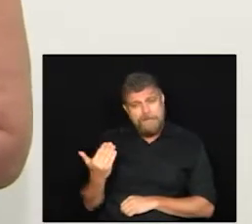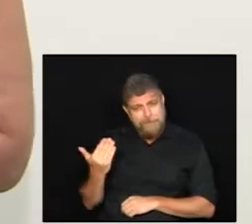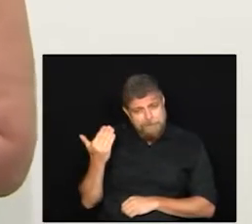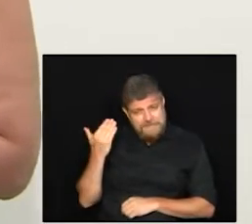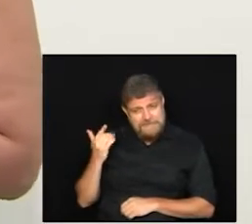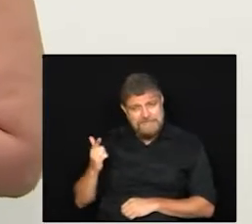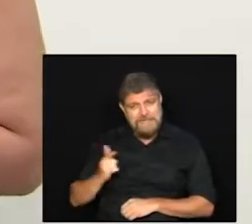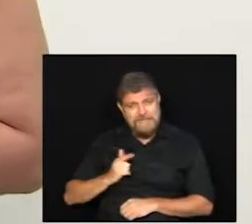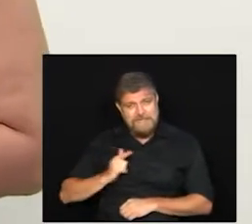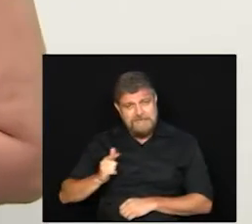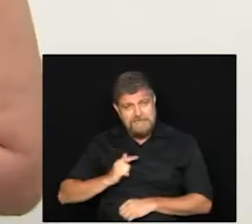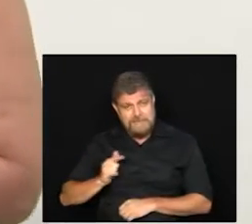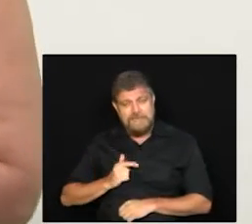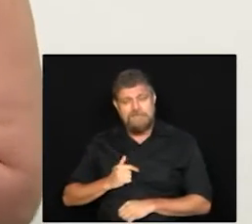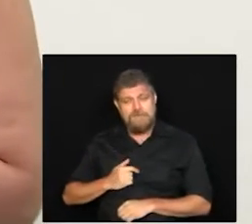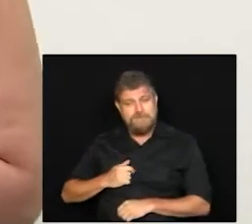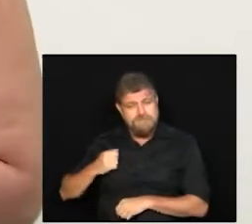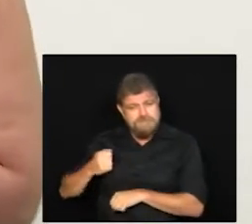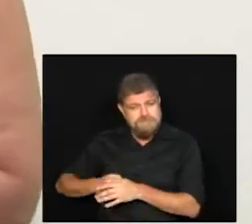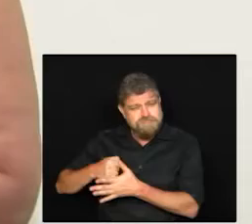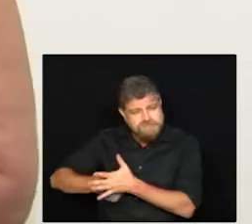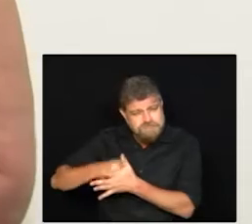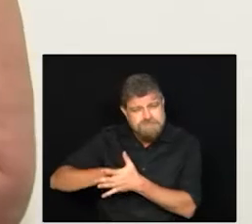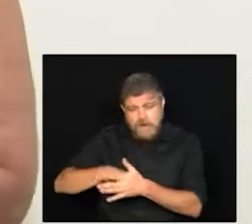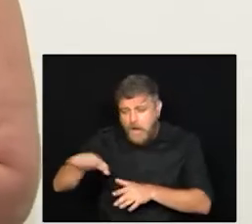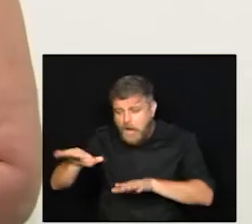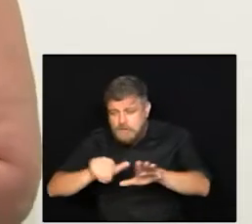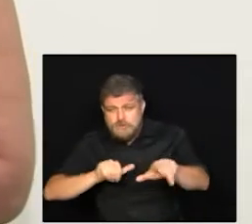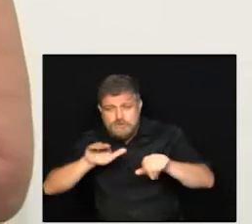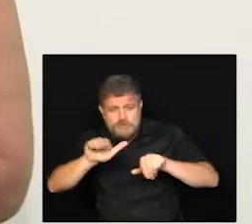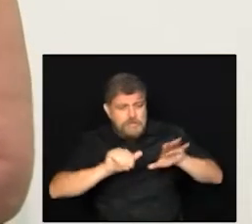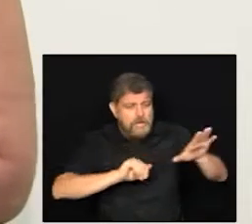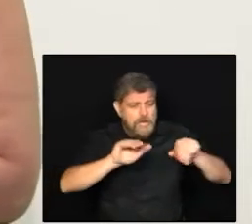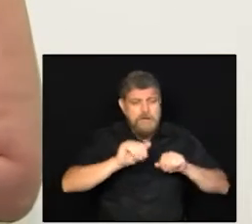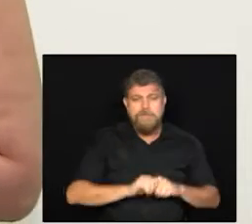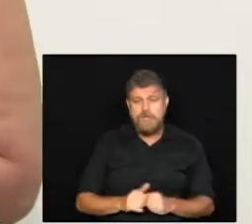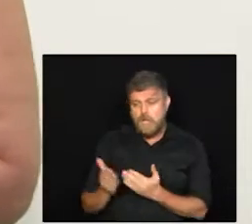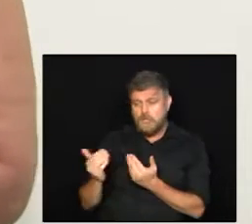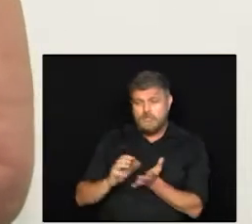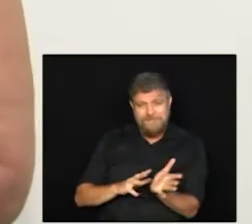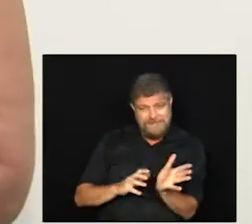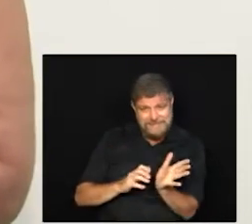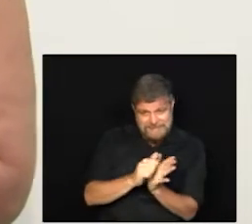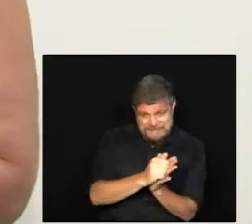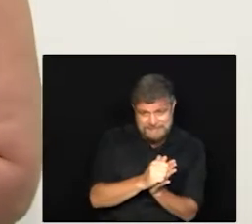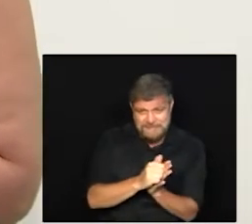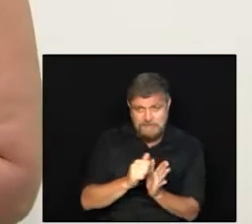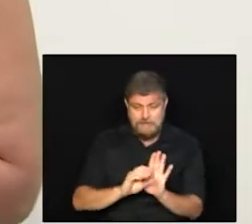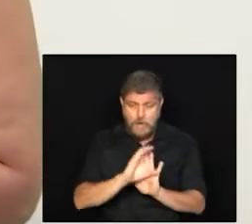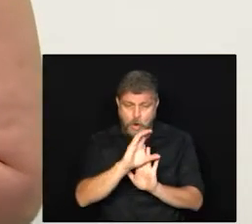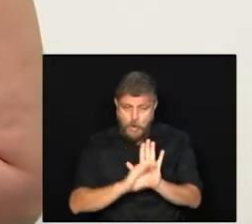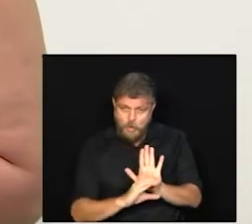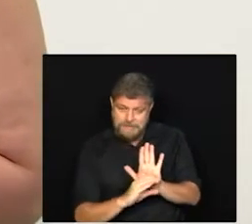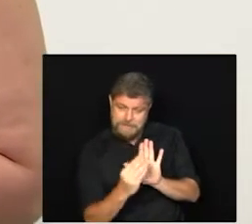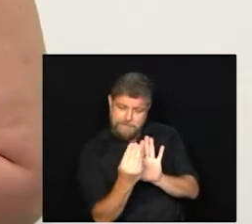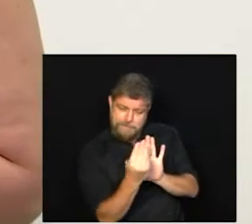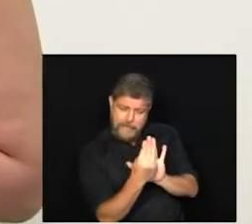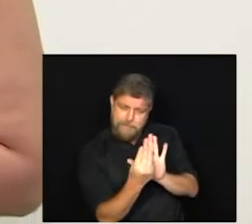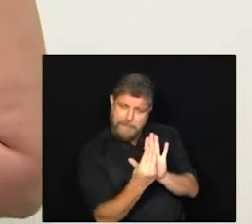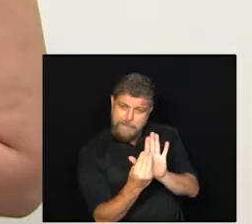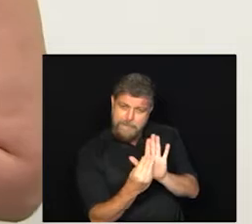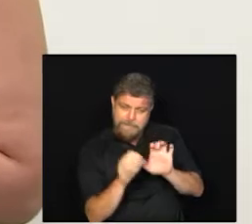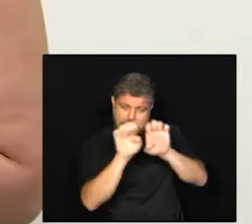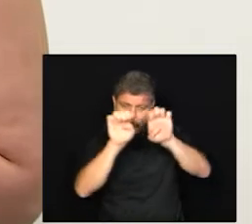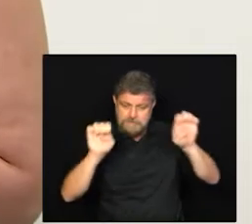inclusive, uma maratona chamando os jovens, né, para se cadastrarem, atualizarem os dados no nosso